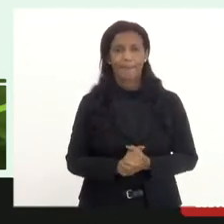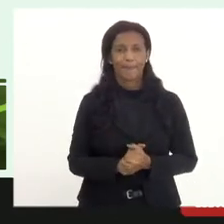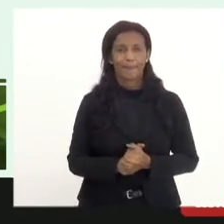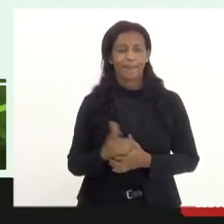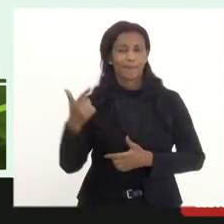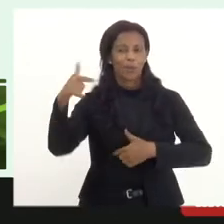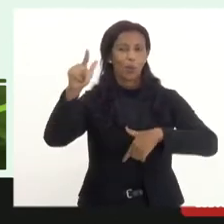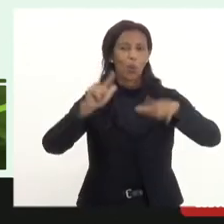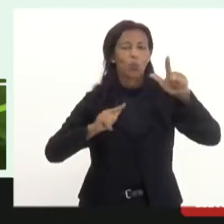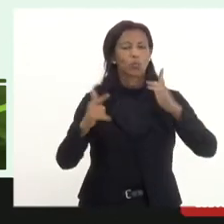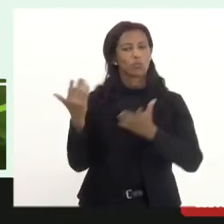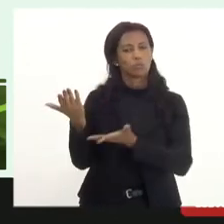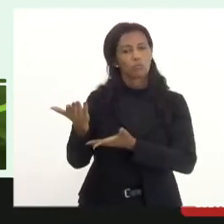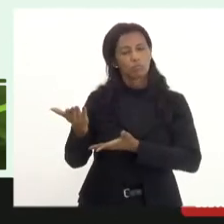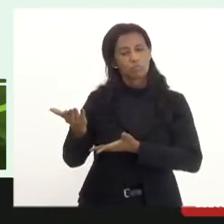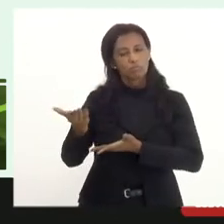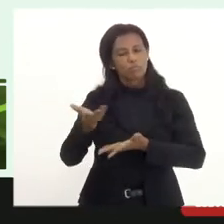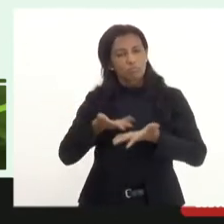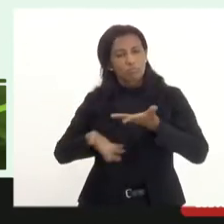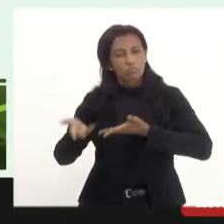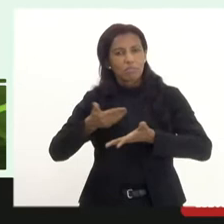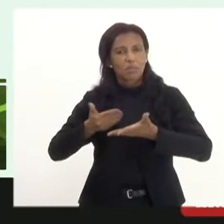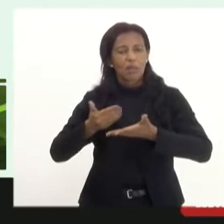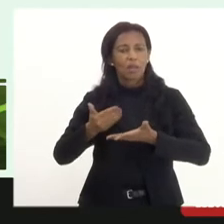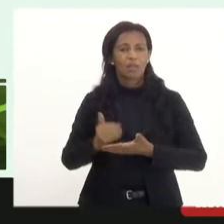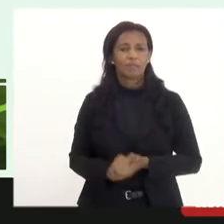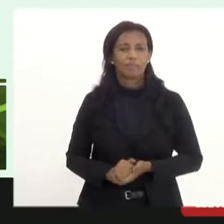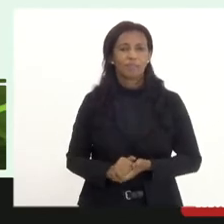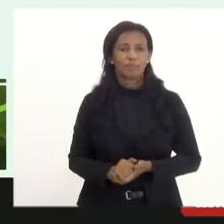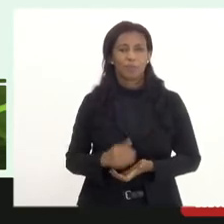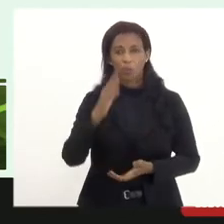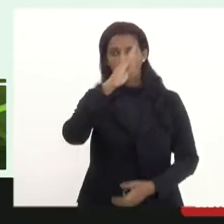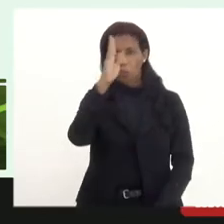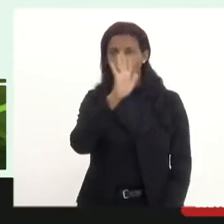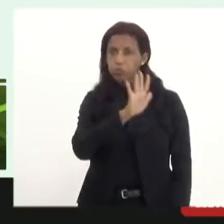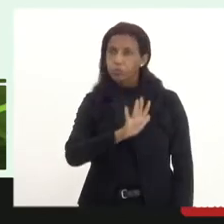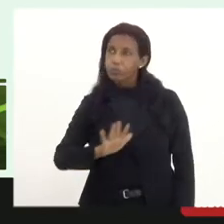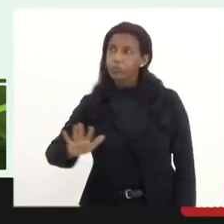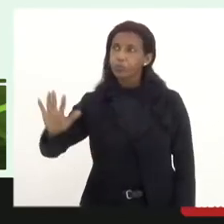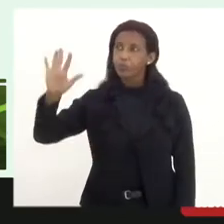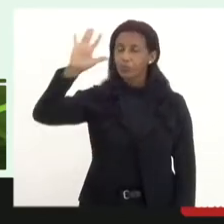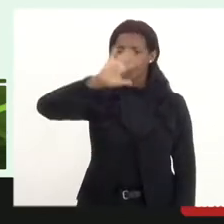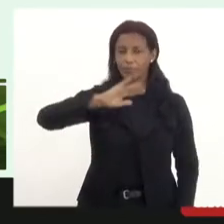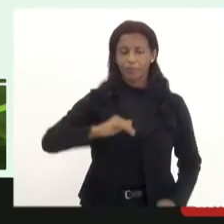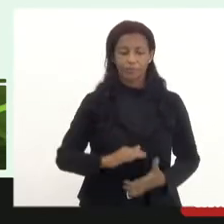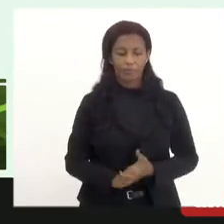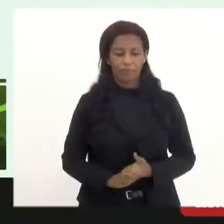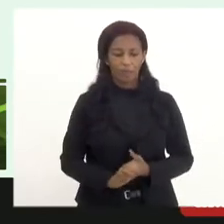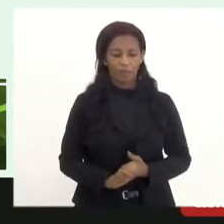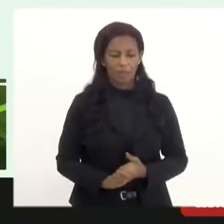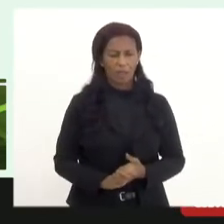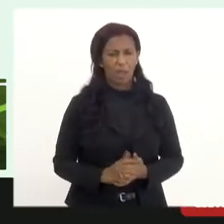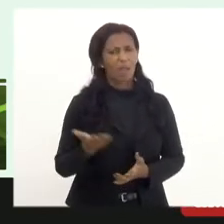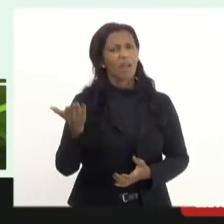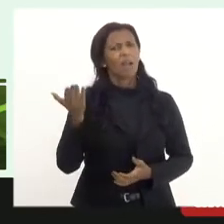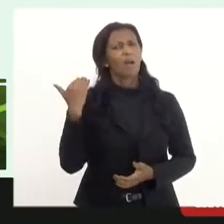algumas outras parcerias ao longo do Brasil. Recentemente, assinamos um MOU